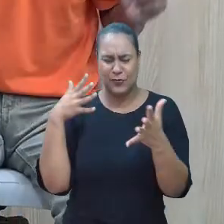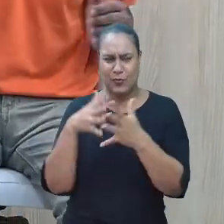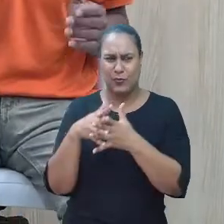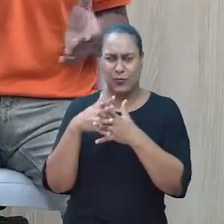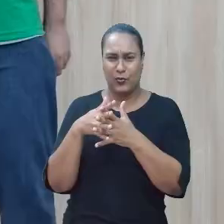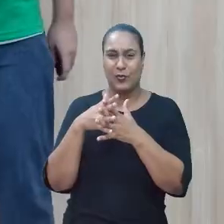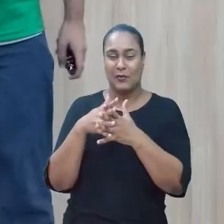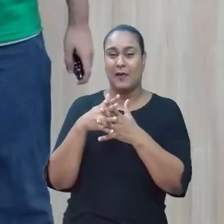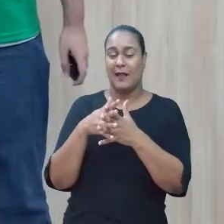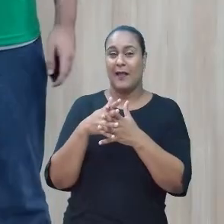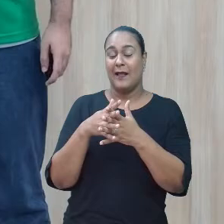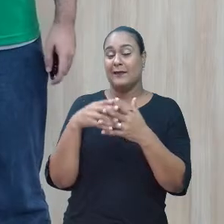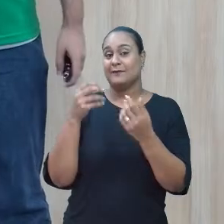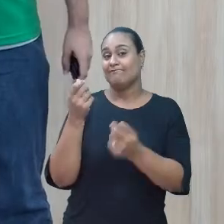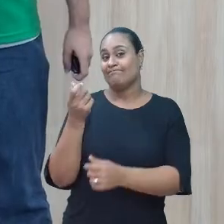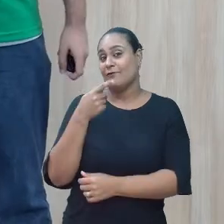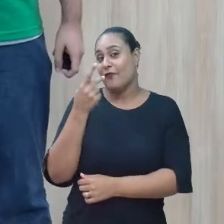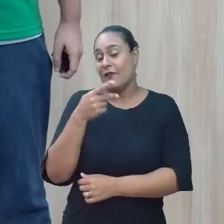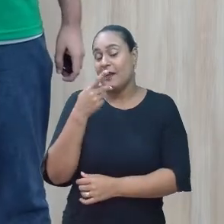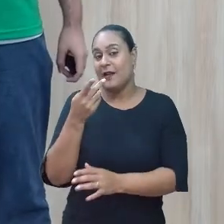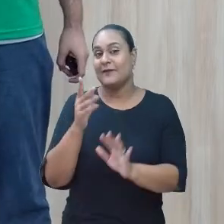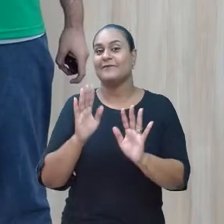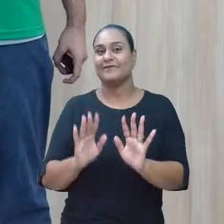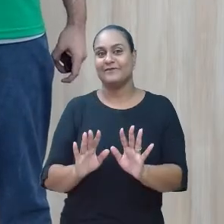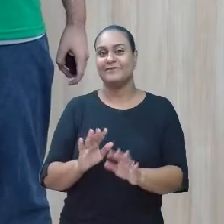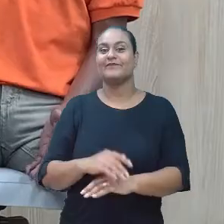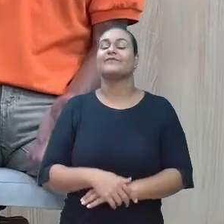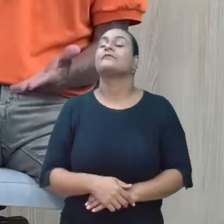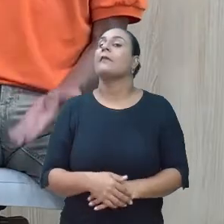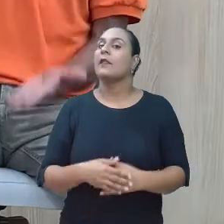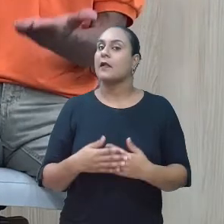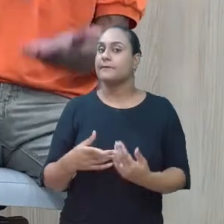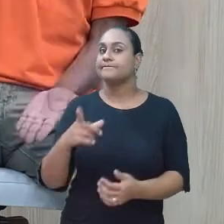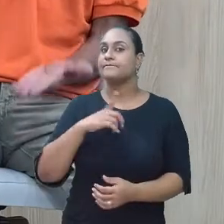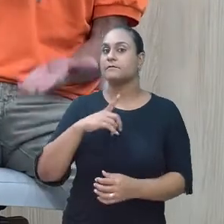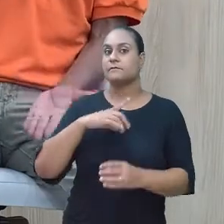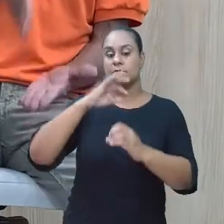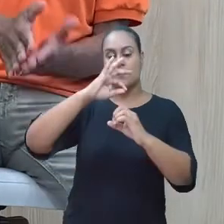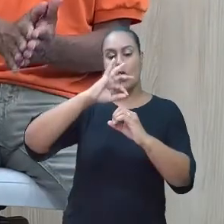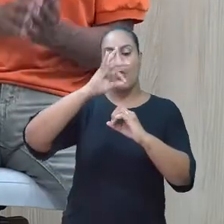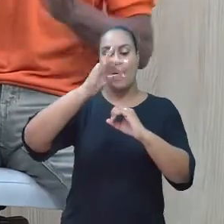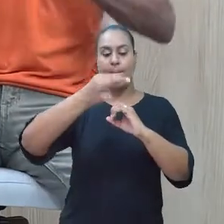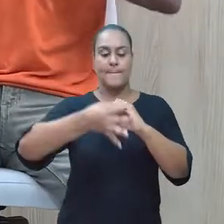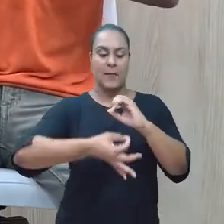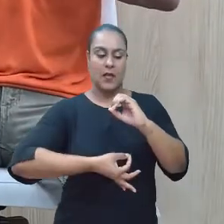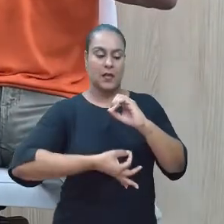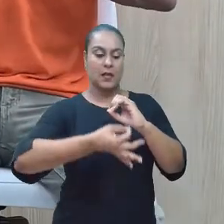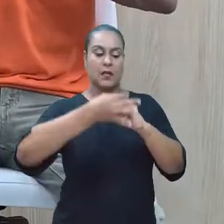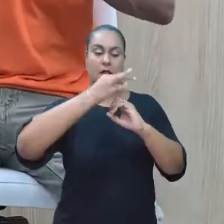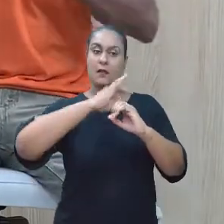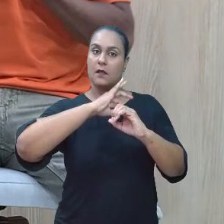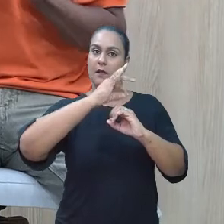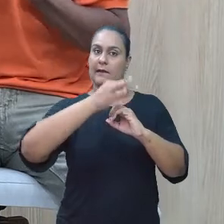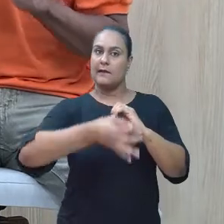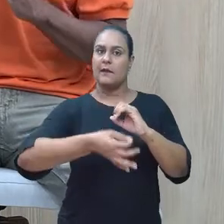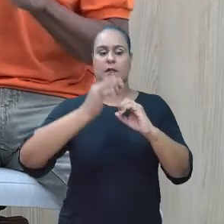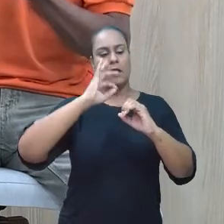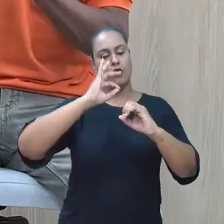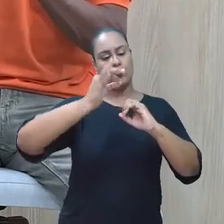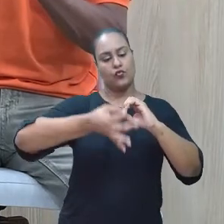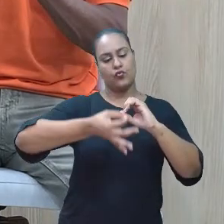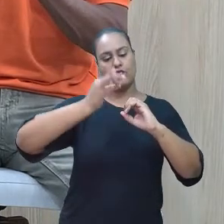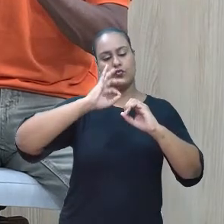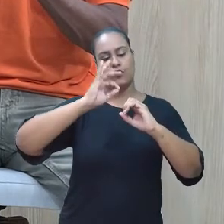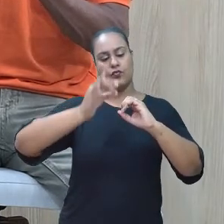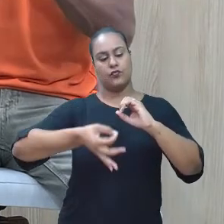ia travar a língua, tá vendo aí, ó. Ele sabia. Aí tem esse meridiano e tem os trópicos. Então, essas